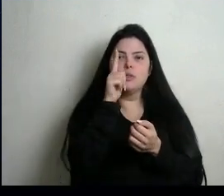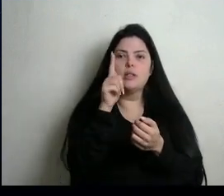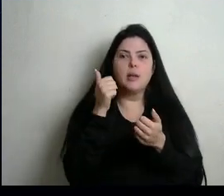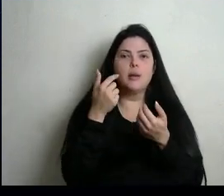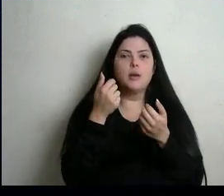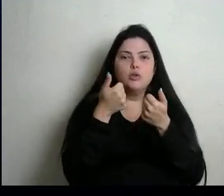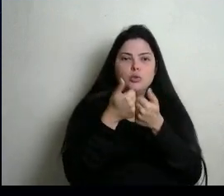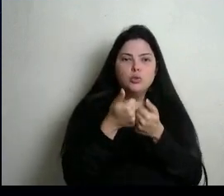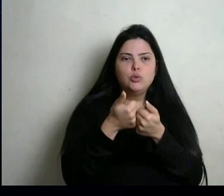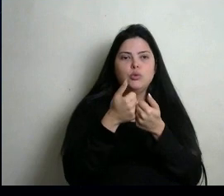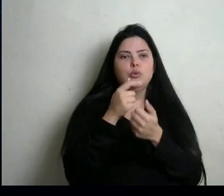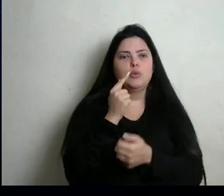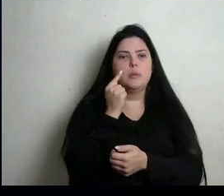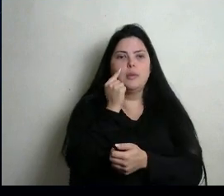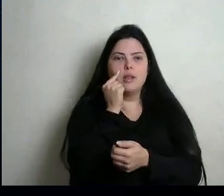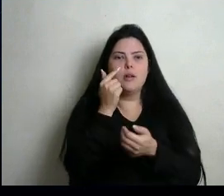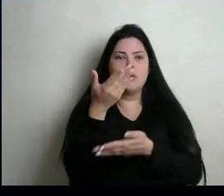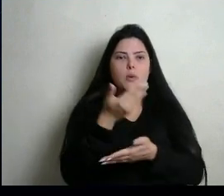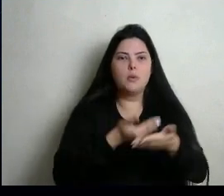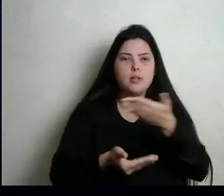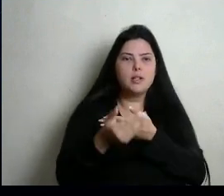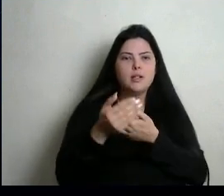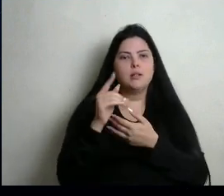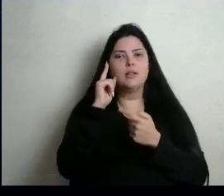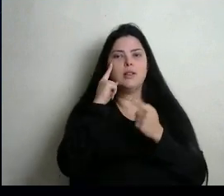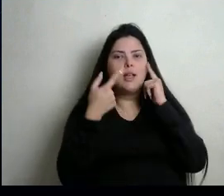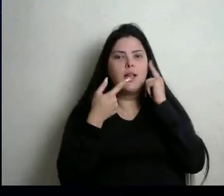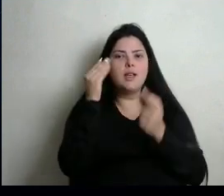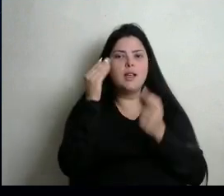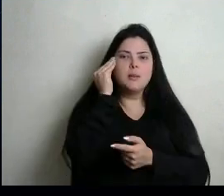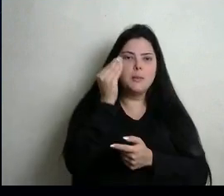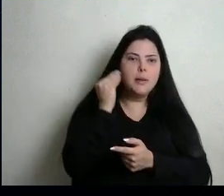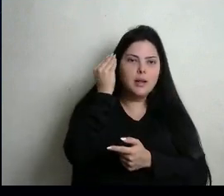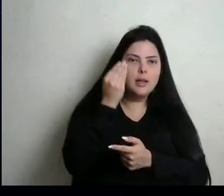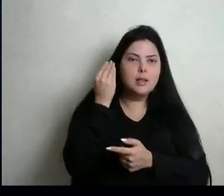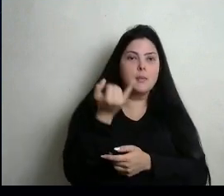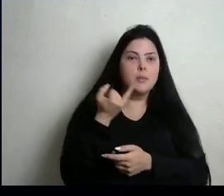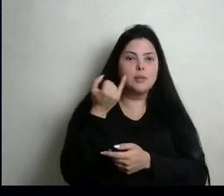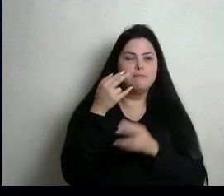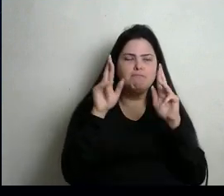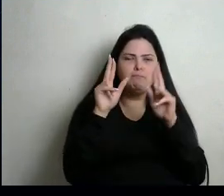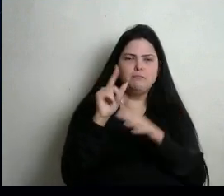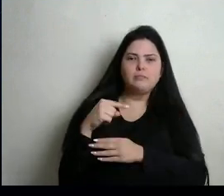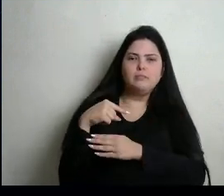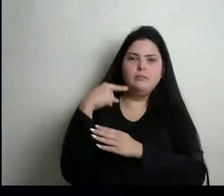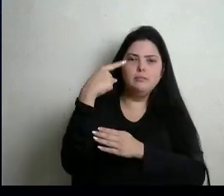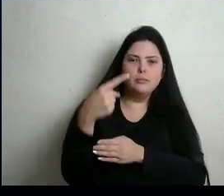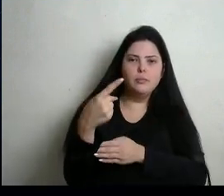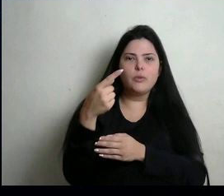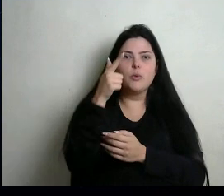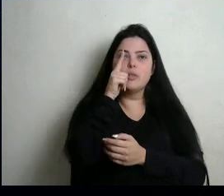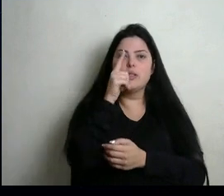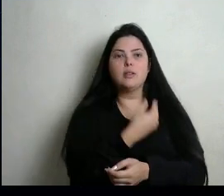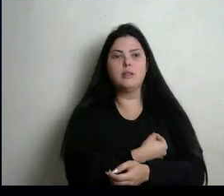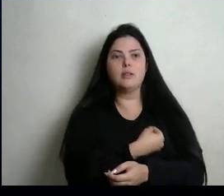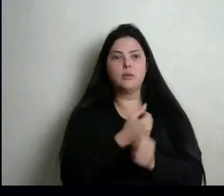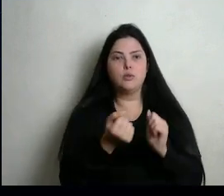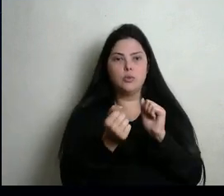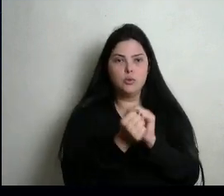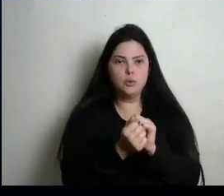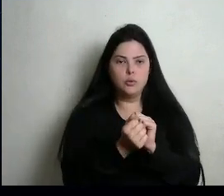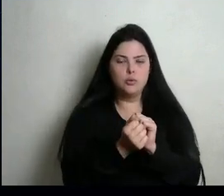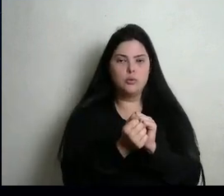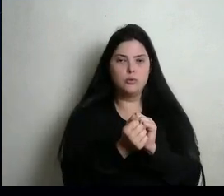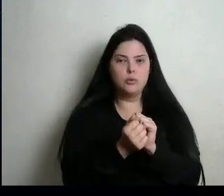ali, compartilhando, trocando ideia, experiência, é fundamental. Espero que no próximo eu possa estar presente aí.